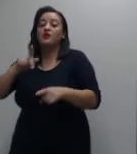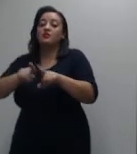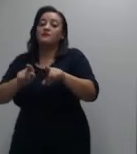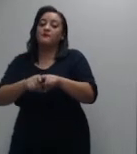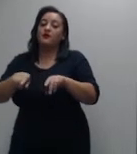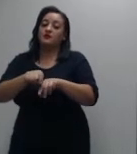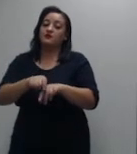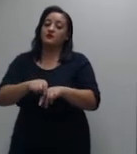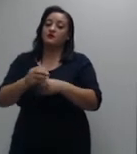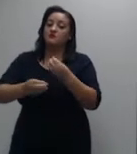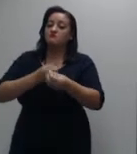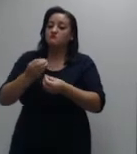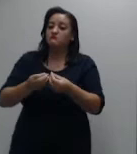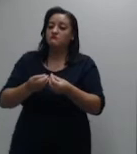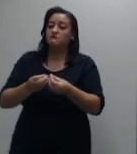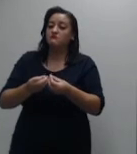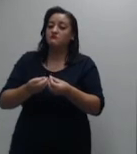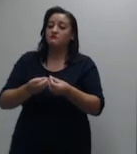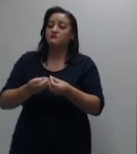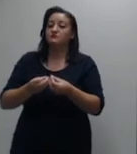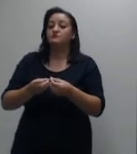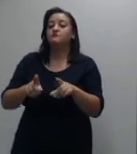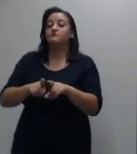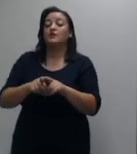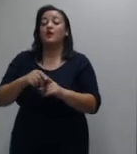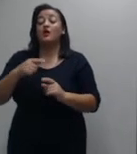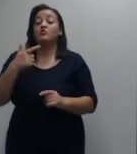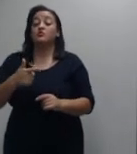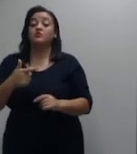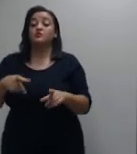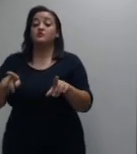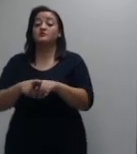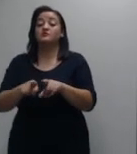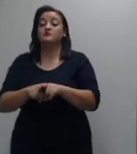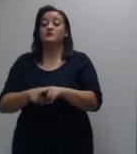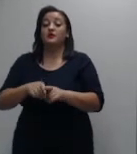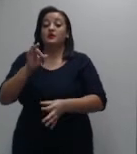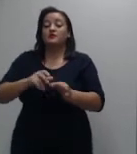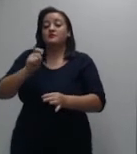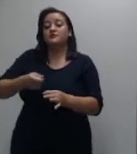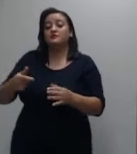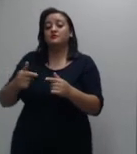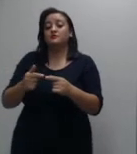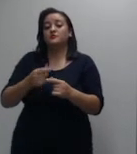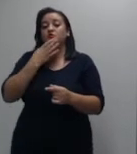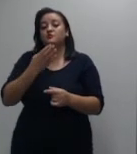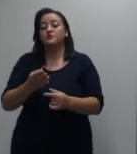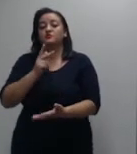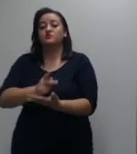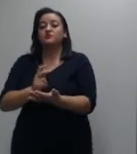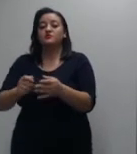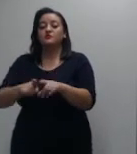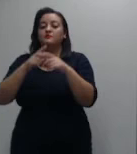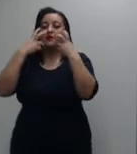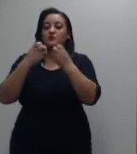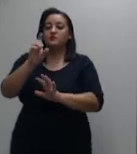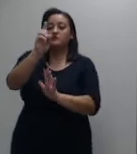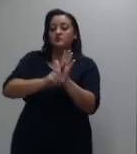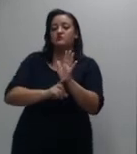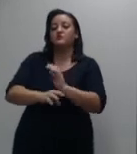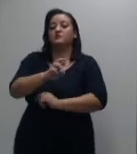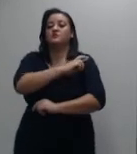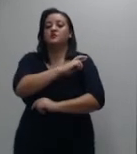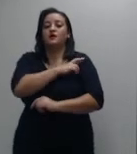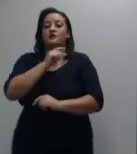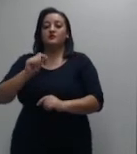vejamos aí faz uma proteção dois a respeitar o certeza objeto do presente pedido de homologação reconheceu o direito voltou a